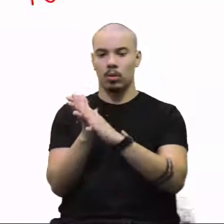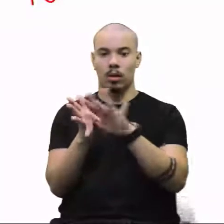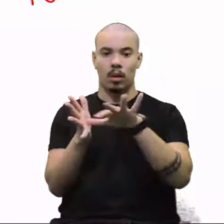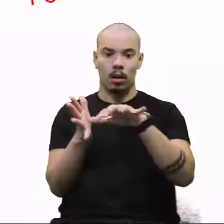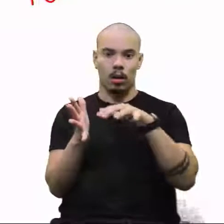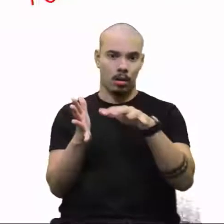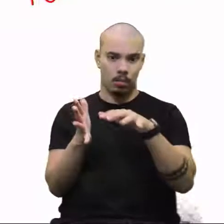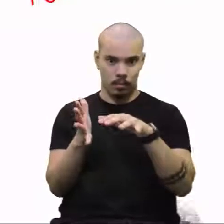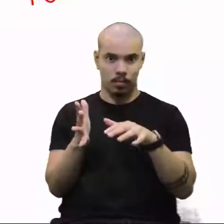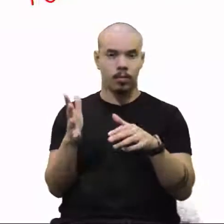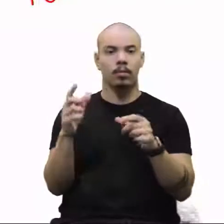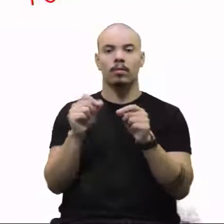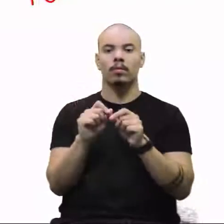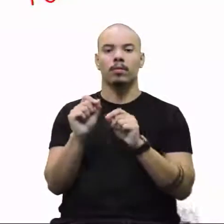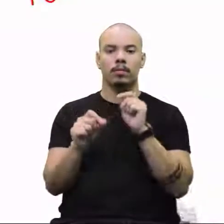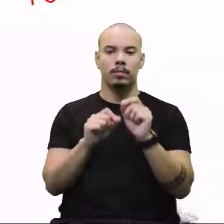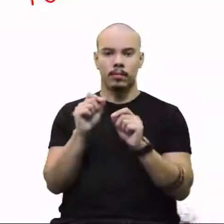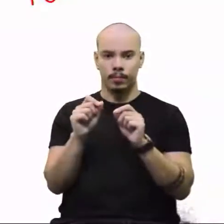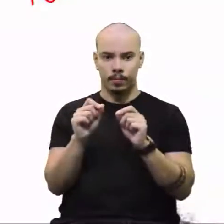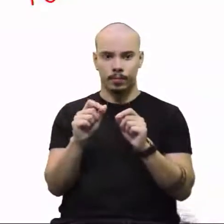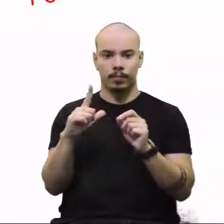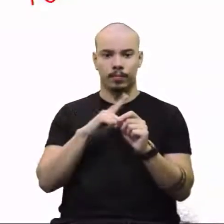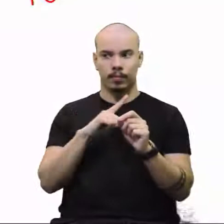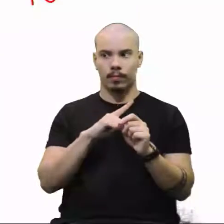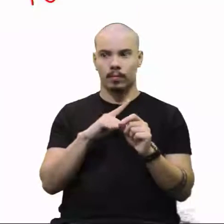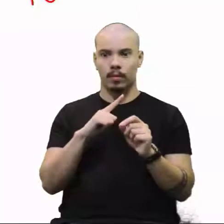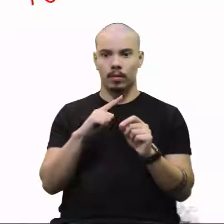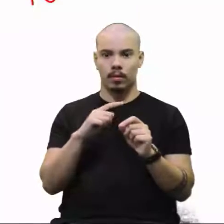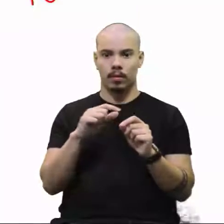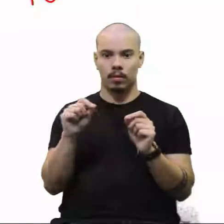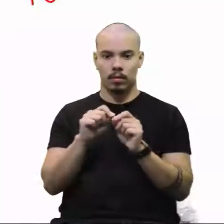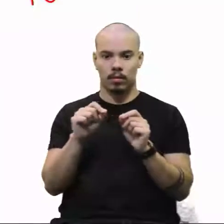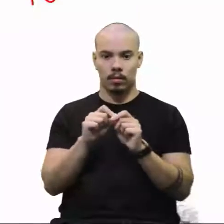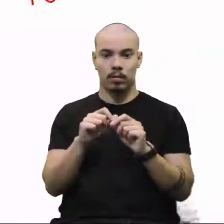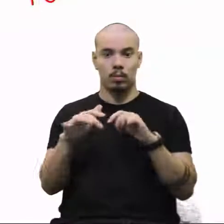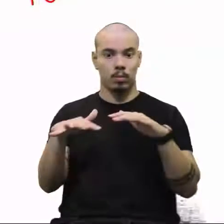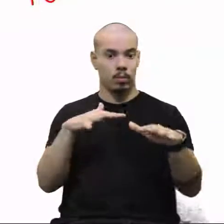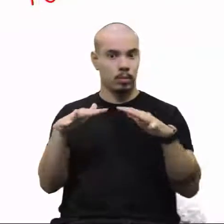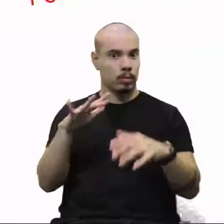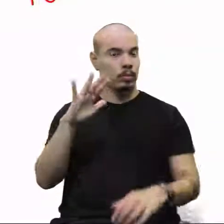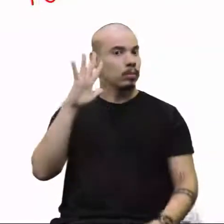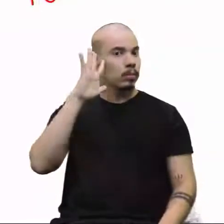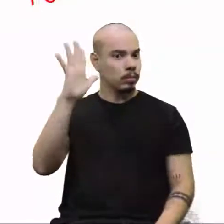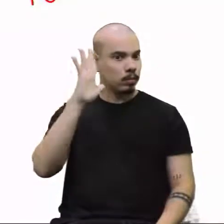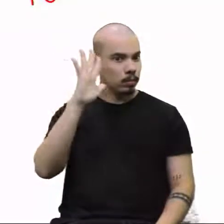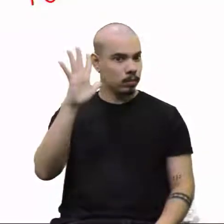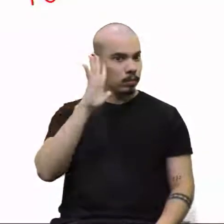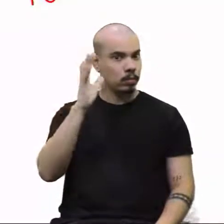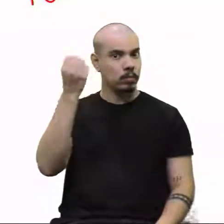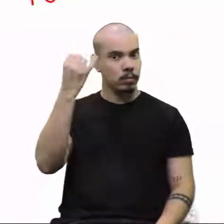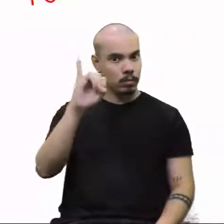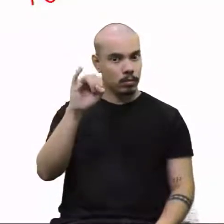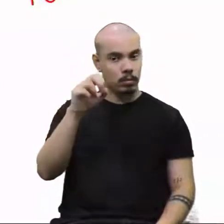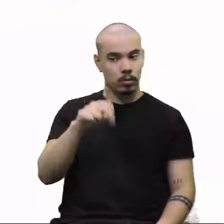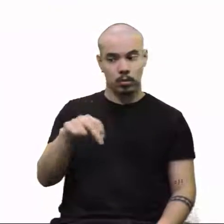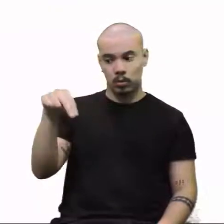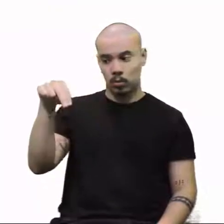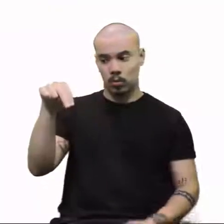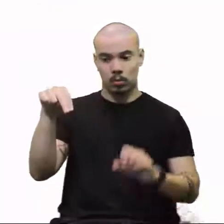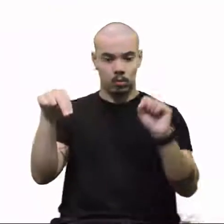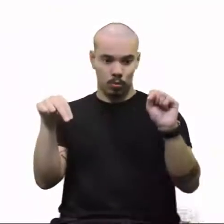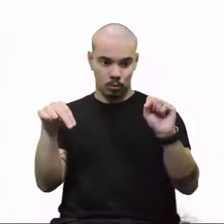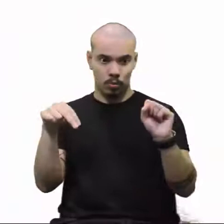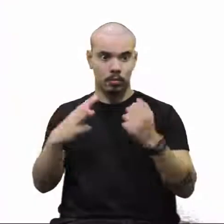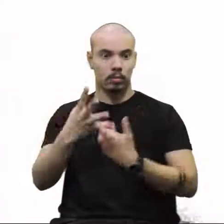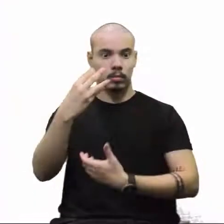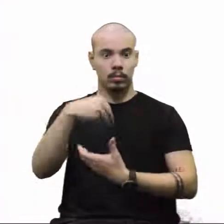você faz? Faz esse movimento e imagina. Se for polo norte ou polo sul, dentre essas,